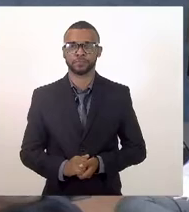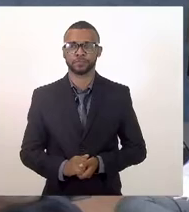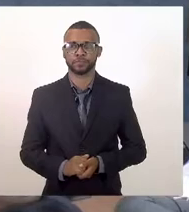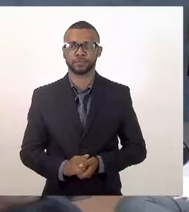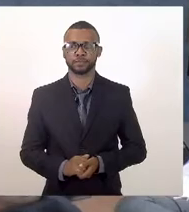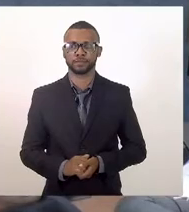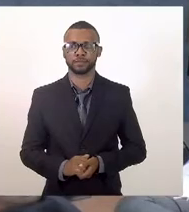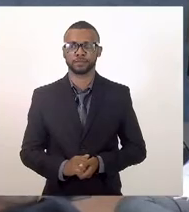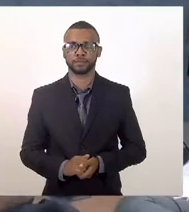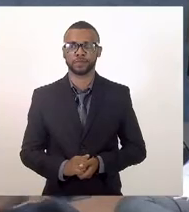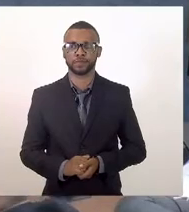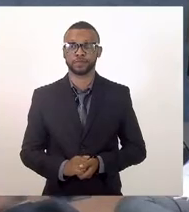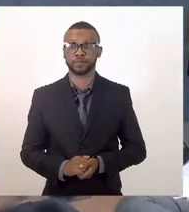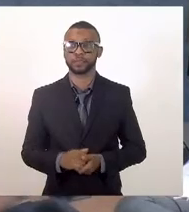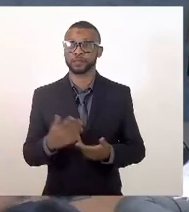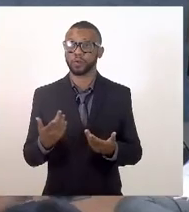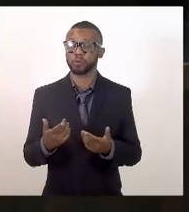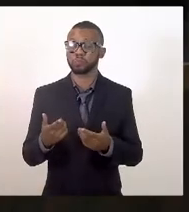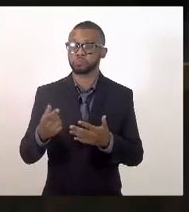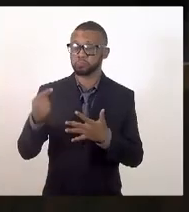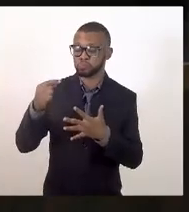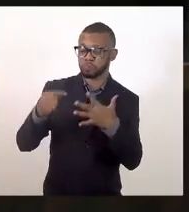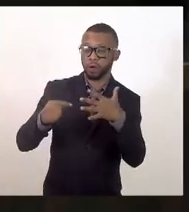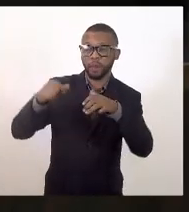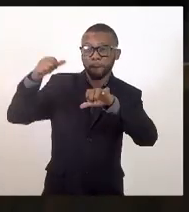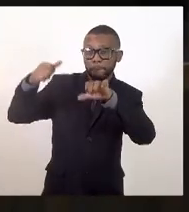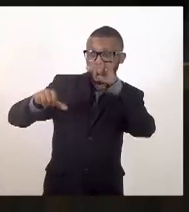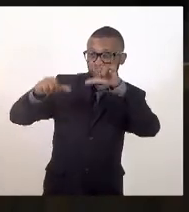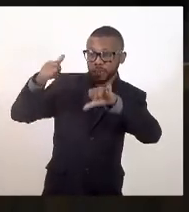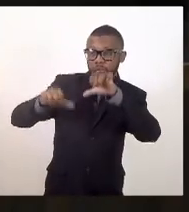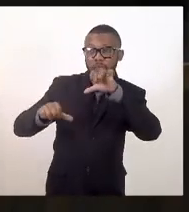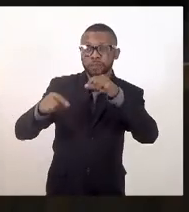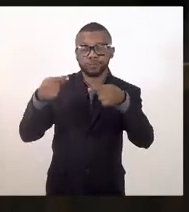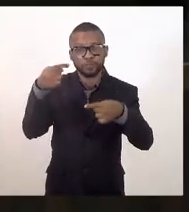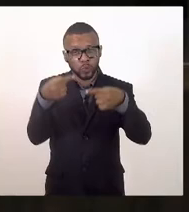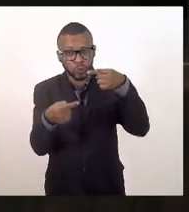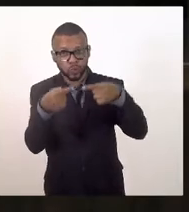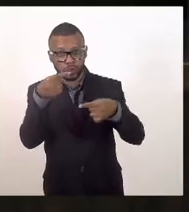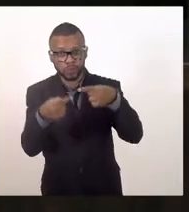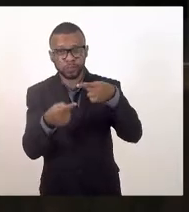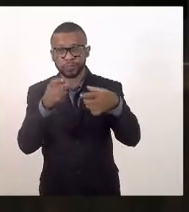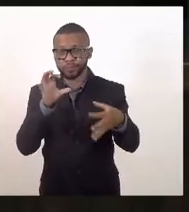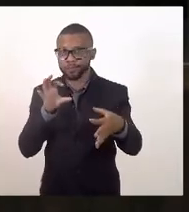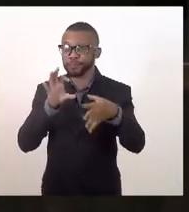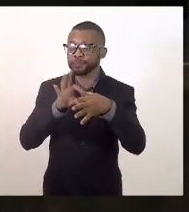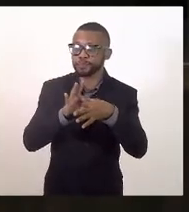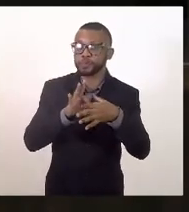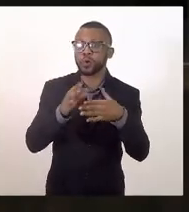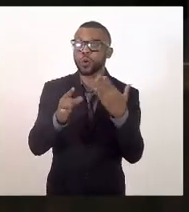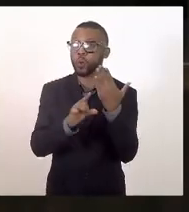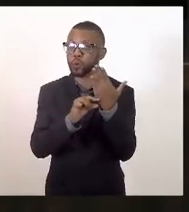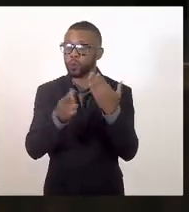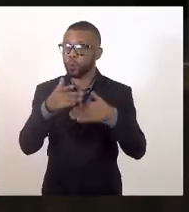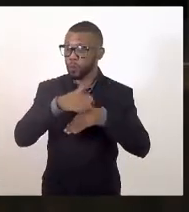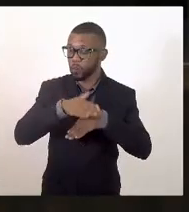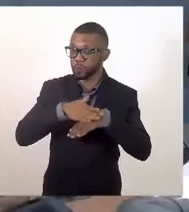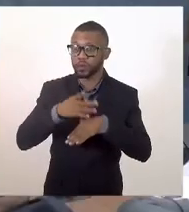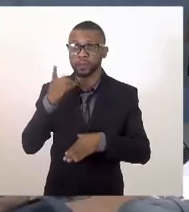Os pareceres emitidos em discussão. Para discutir, deputado, autor, um dos autores, deputado Valdeque